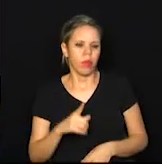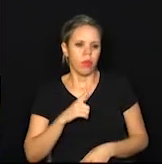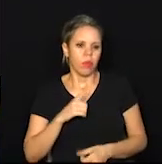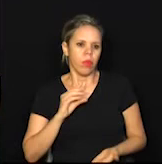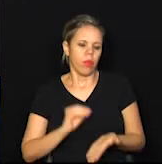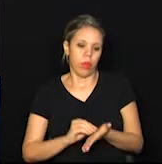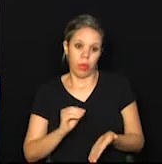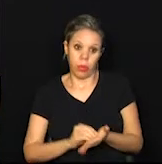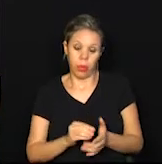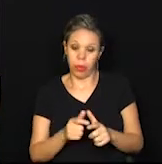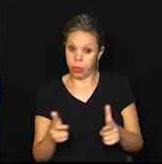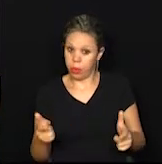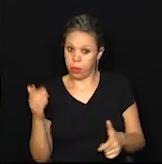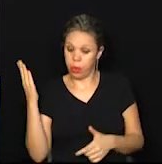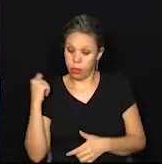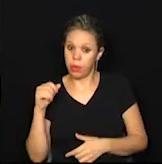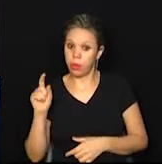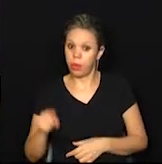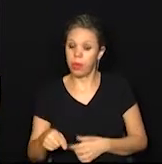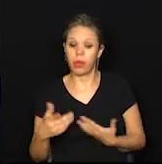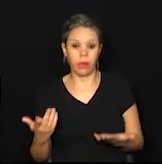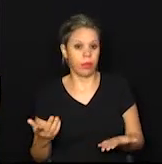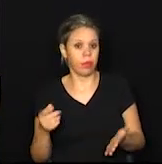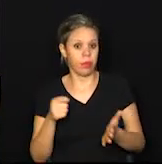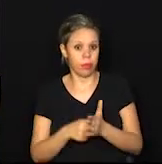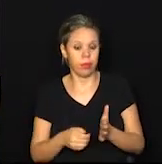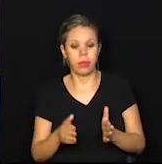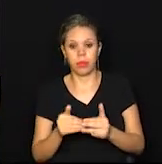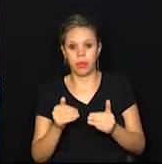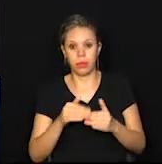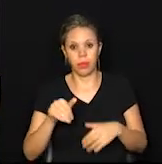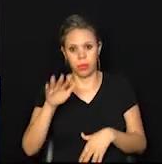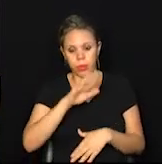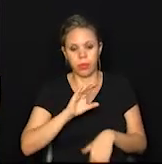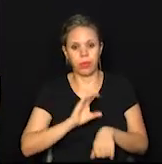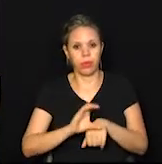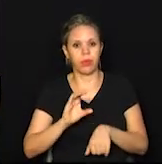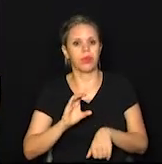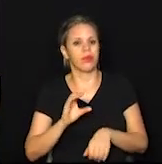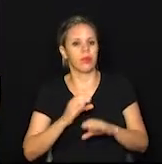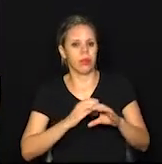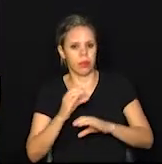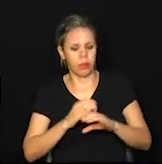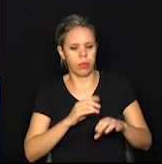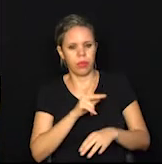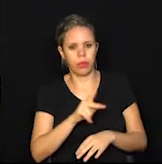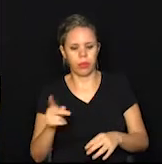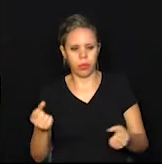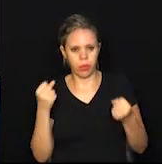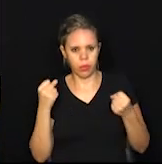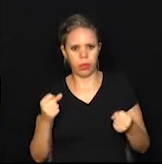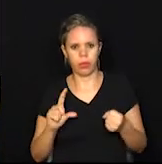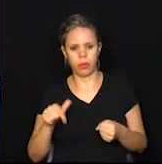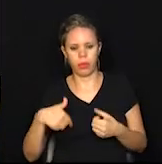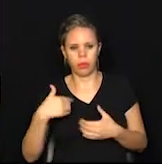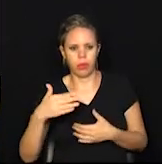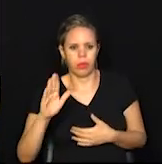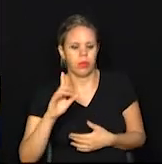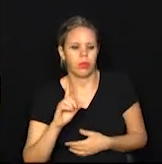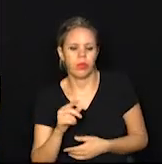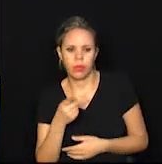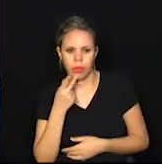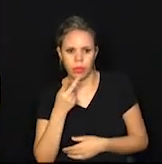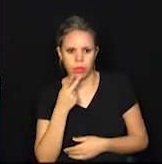defasagem muito grande, a gente sabe disso, já está pleiteando concurso de professor de educação física, mas mais para frente eu